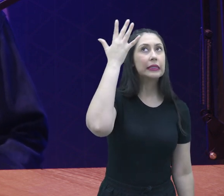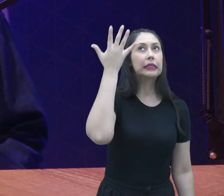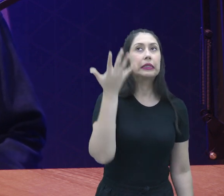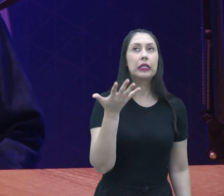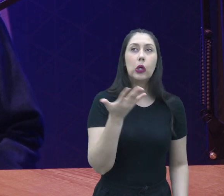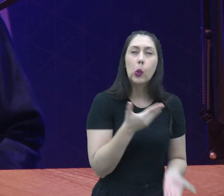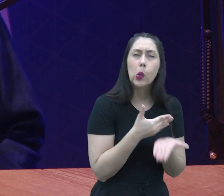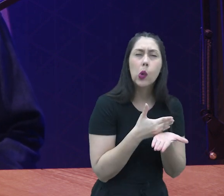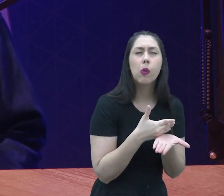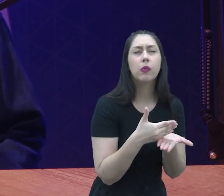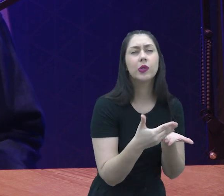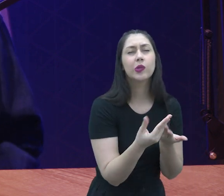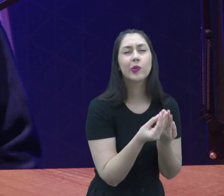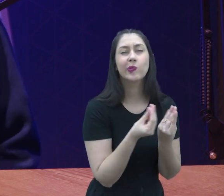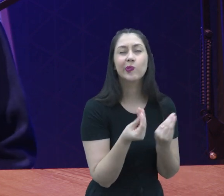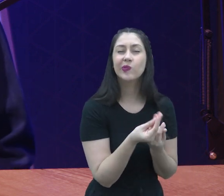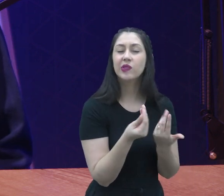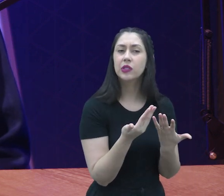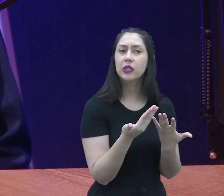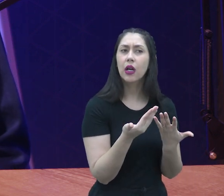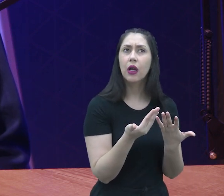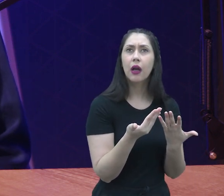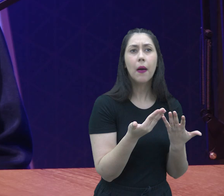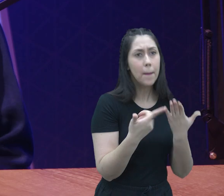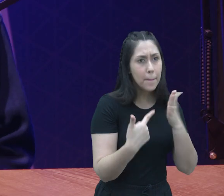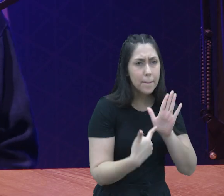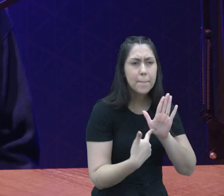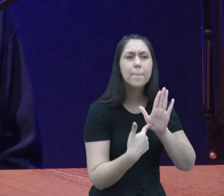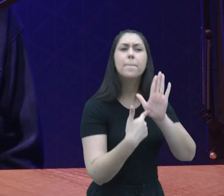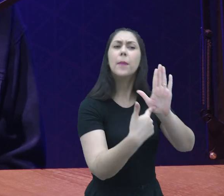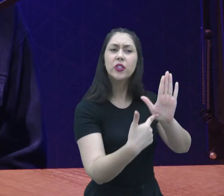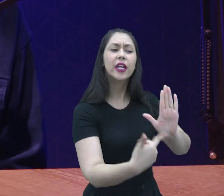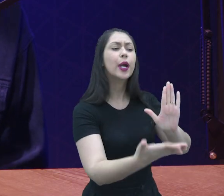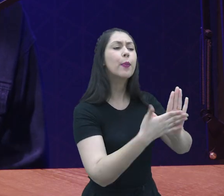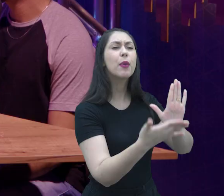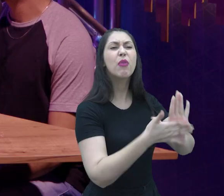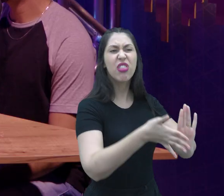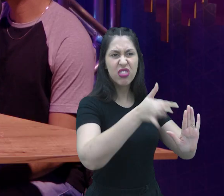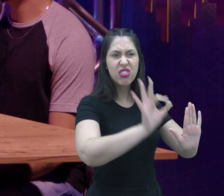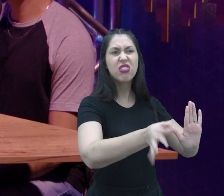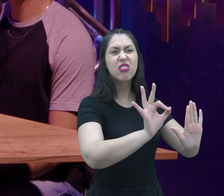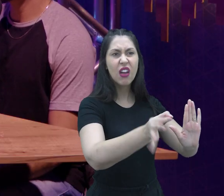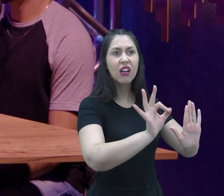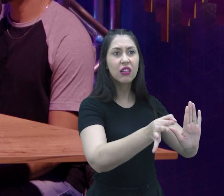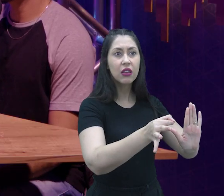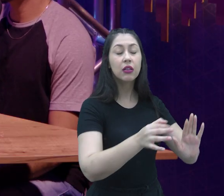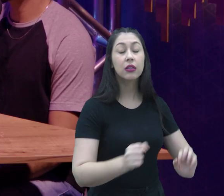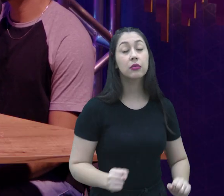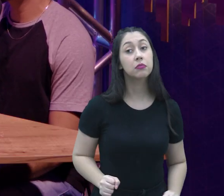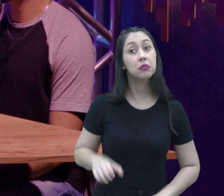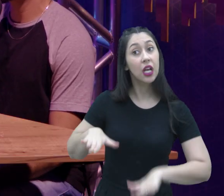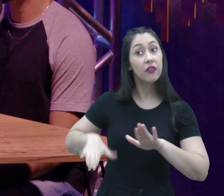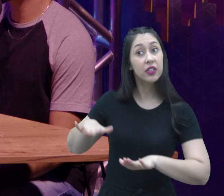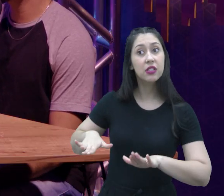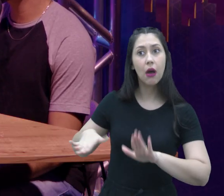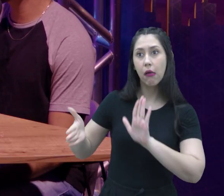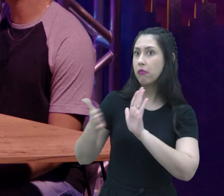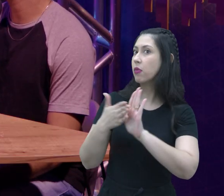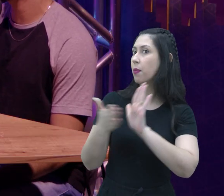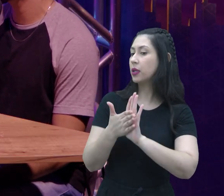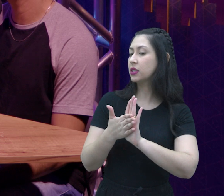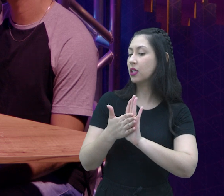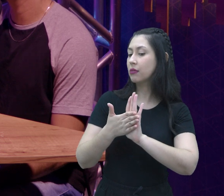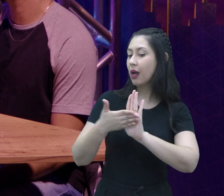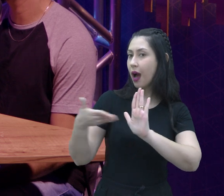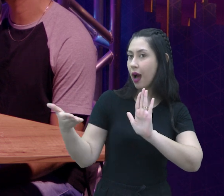como é que eu posso dizer? Uma validação desse pensamento, né, um fortalecimento desse pensamento. Talvez esse pensamento foi colocado